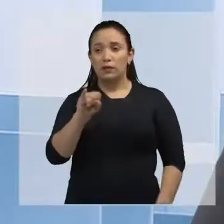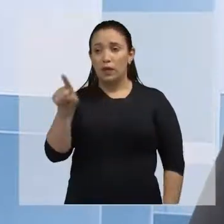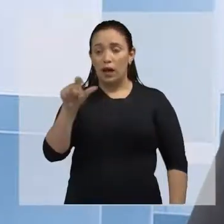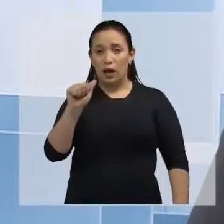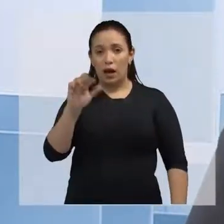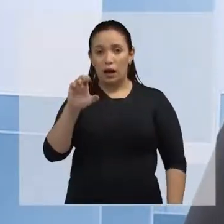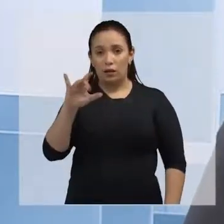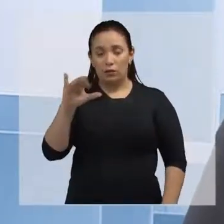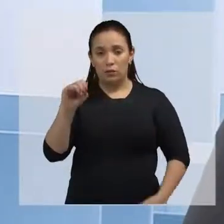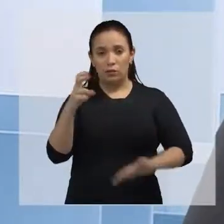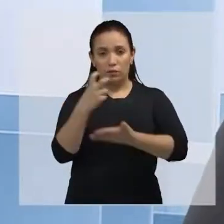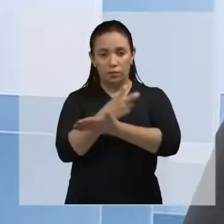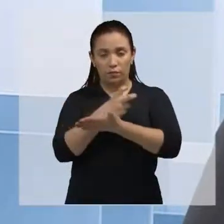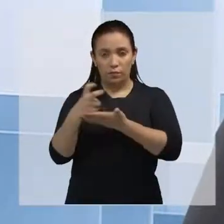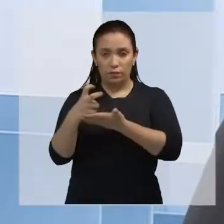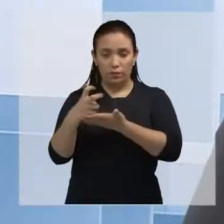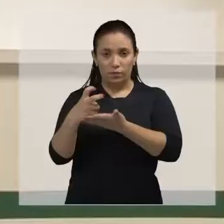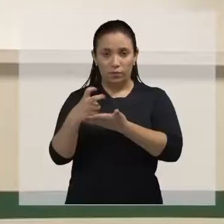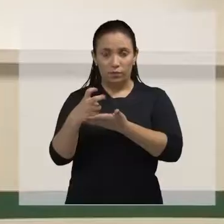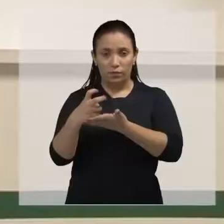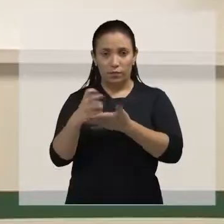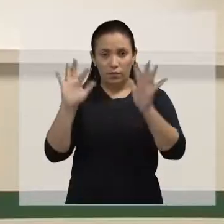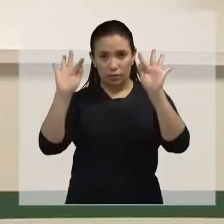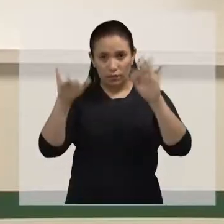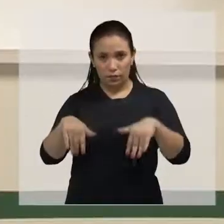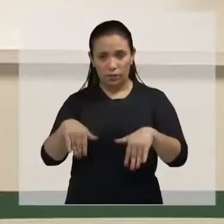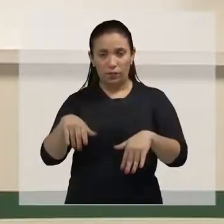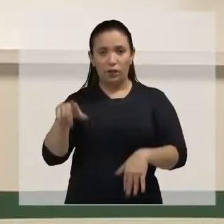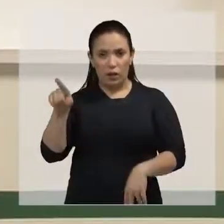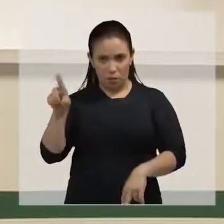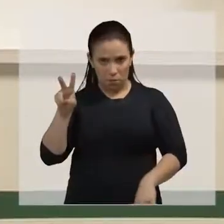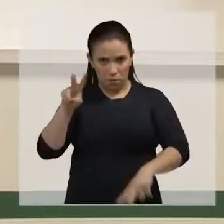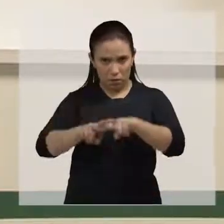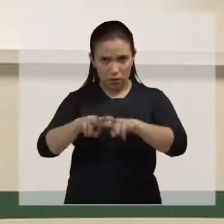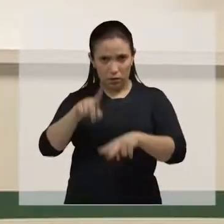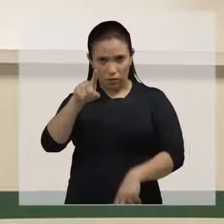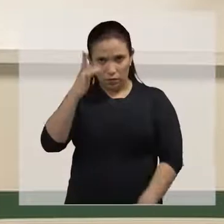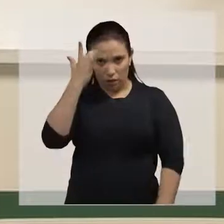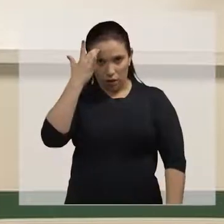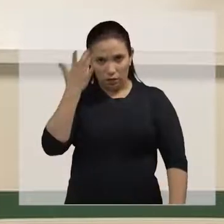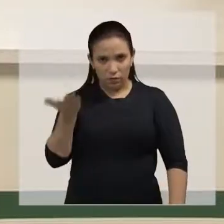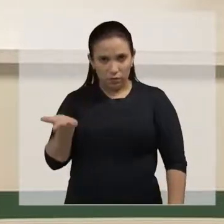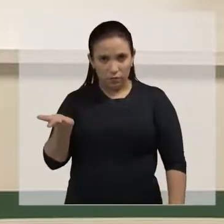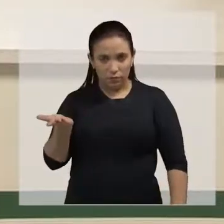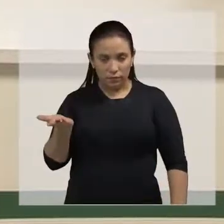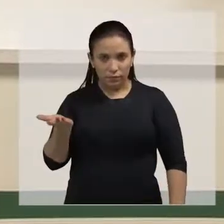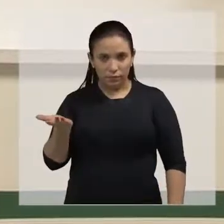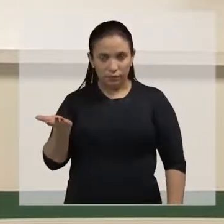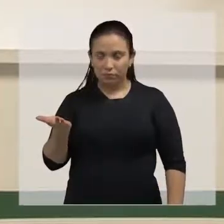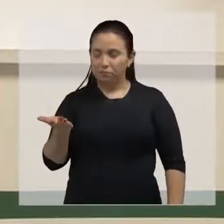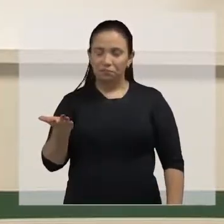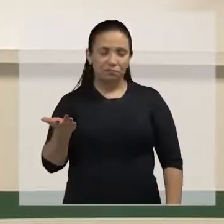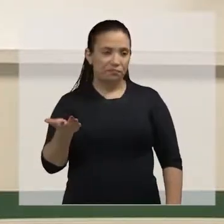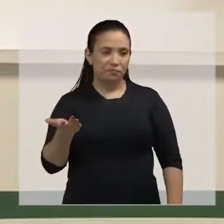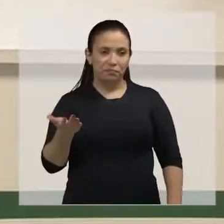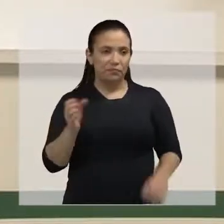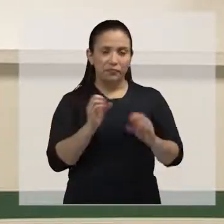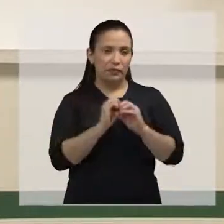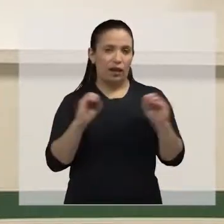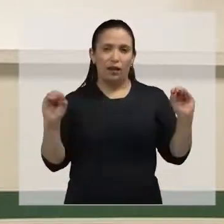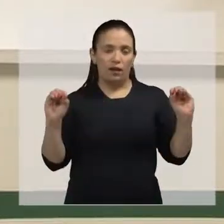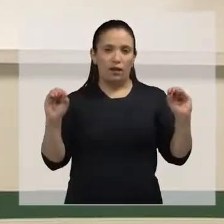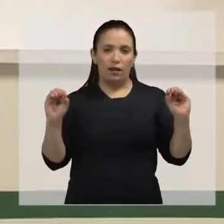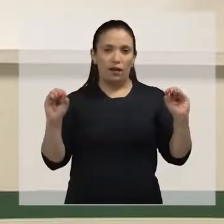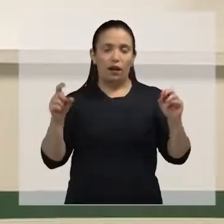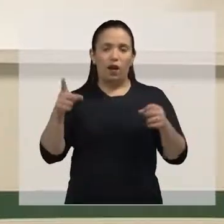Aécio terminar o mandato dele, você duvida que o Aécio será preso terminando o mandato dele? Zera. Hein? Zera.